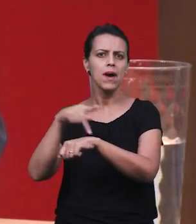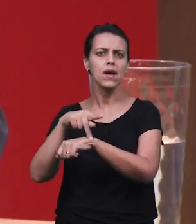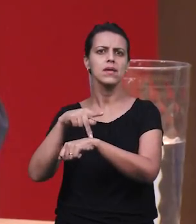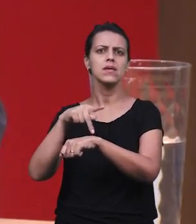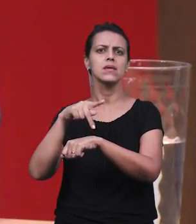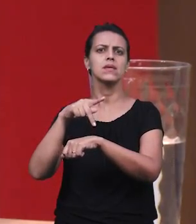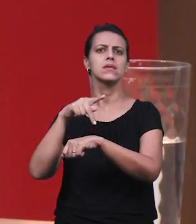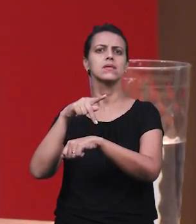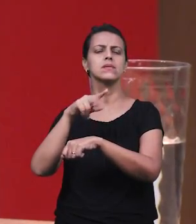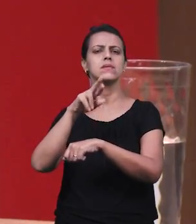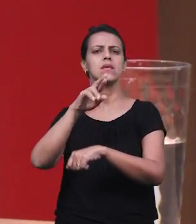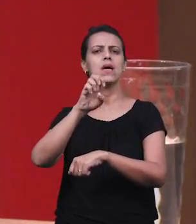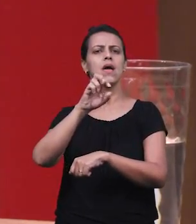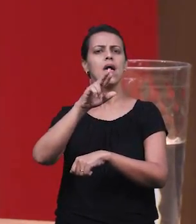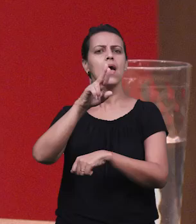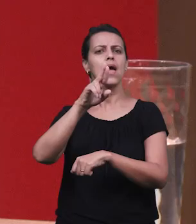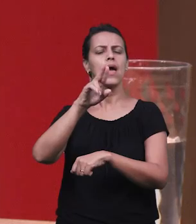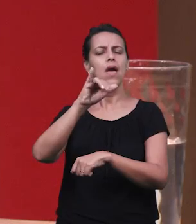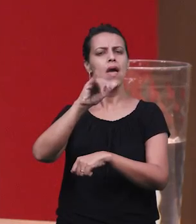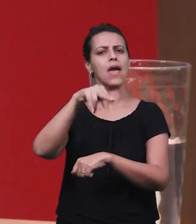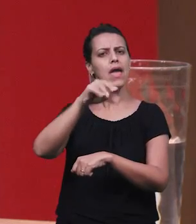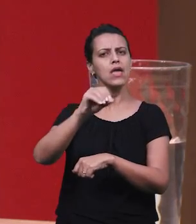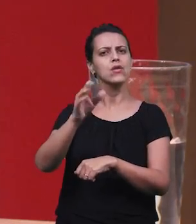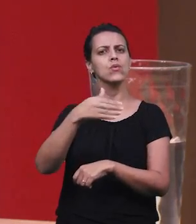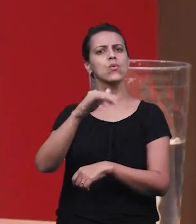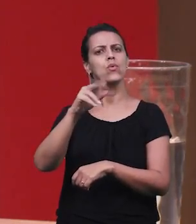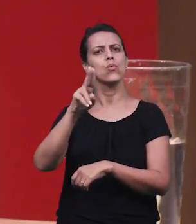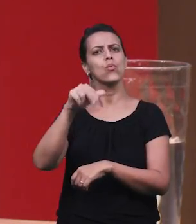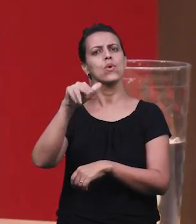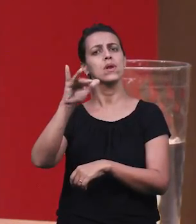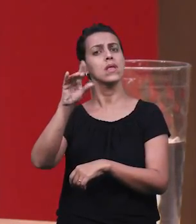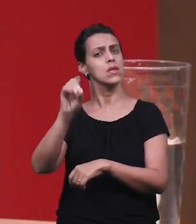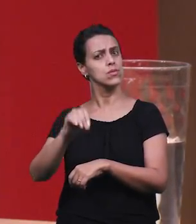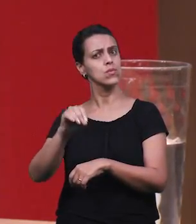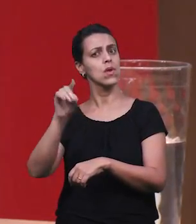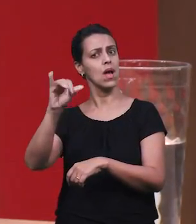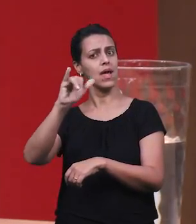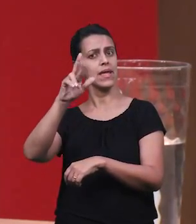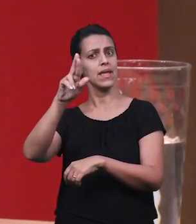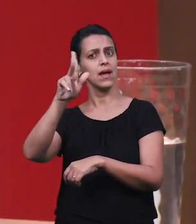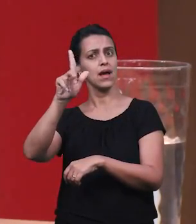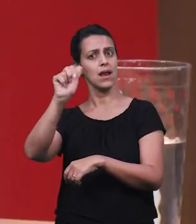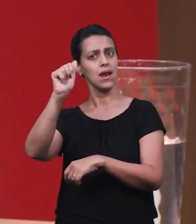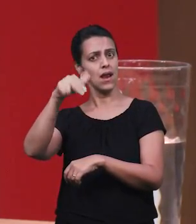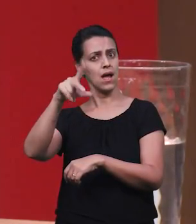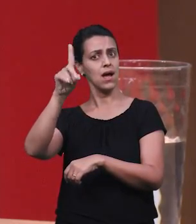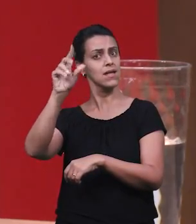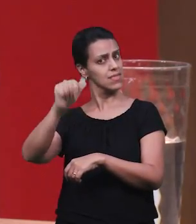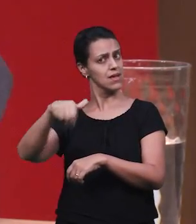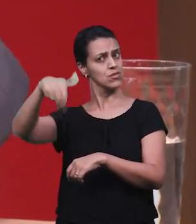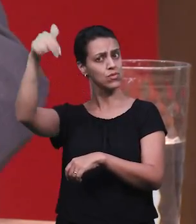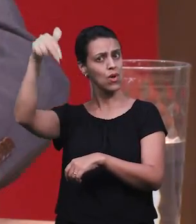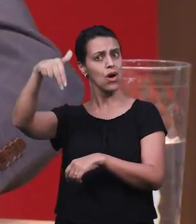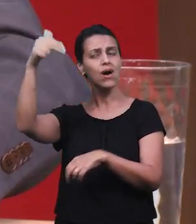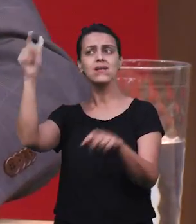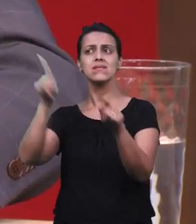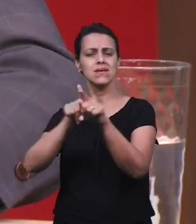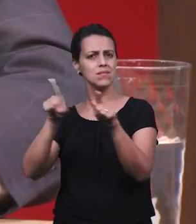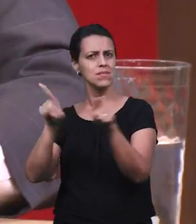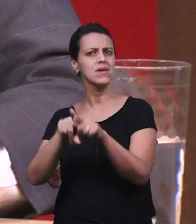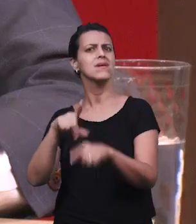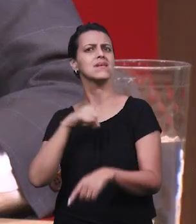Reino Unido, por exemplo. Começou com a Irlanda do Norte, um grupo de jovens da Irlanda do Norte que